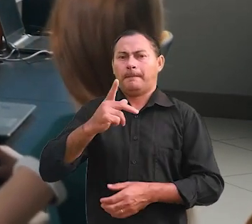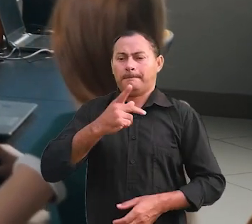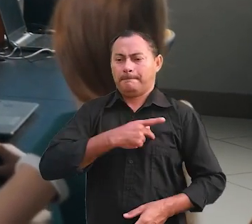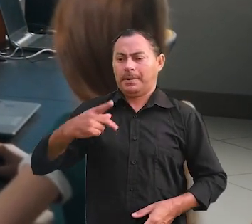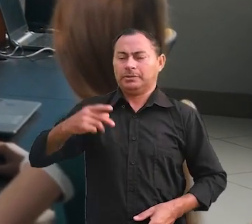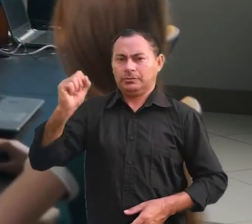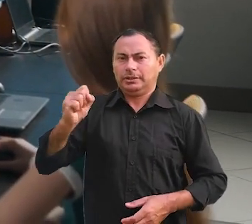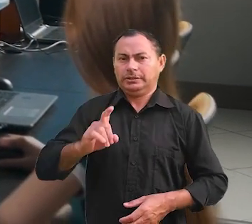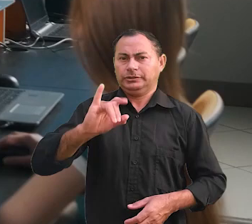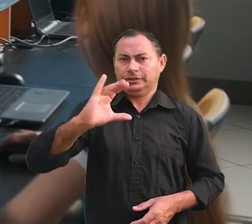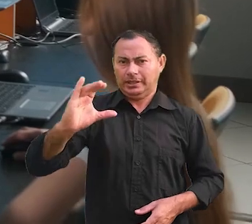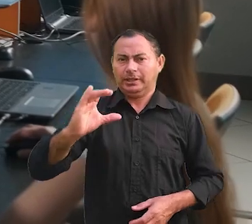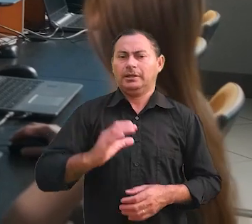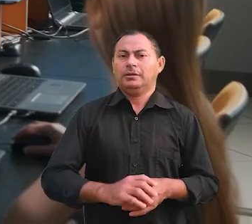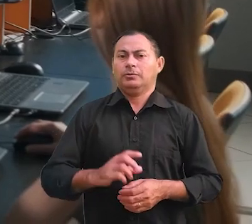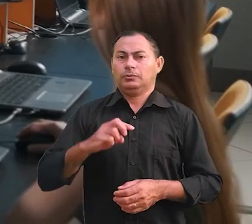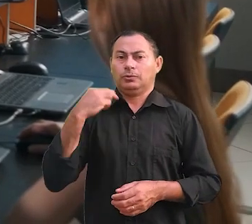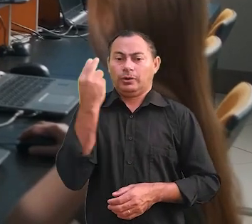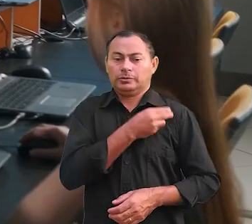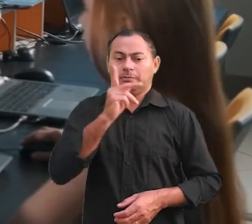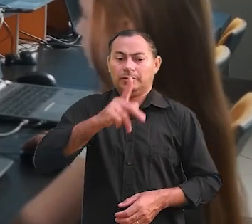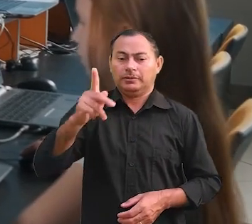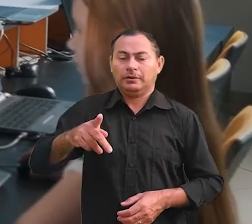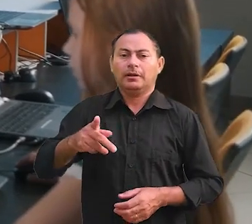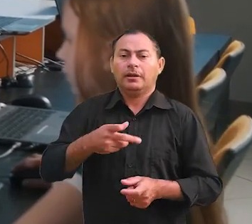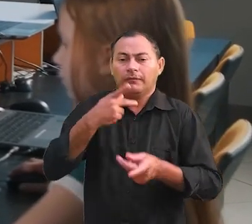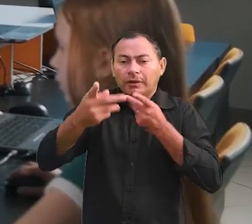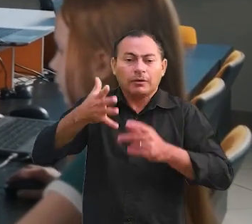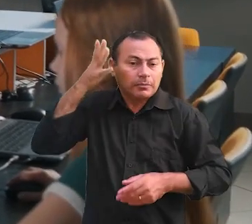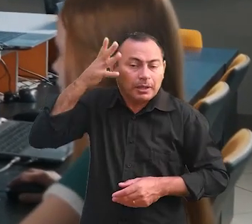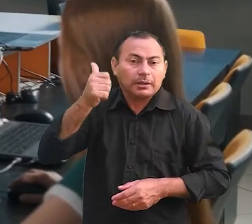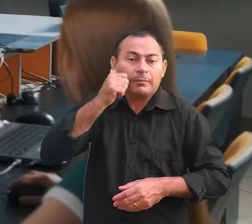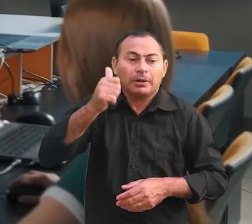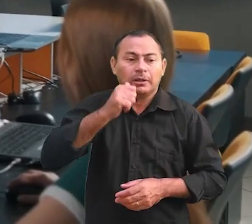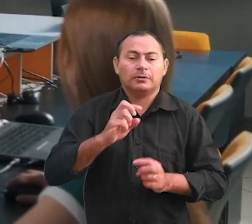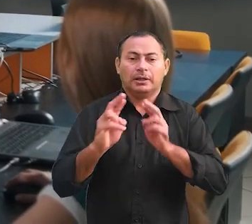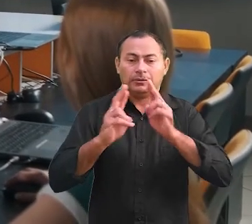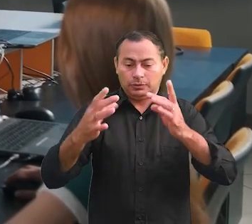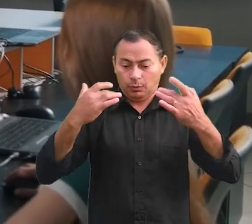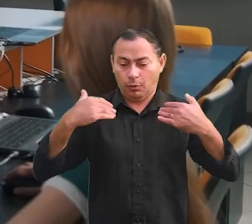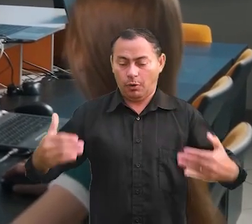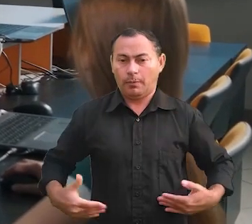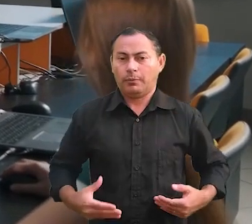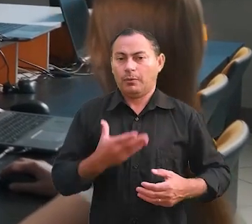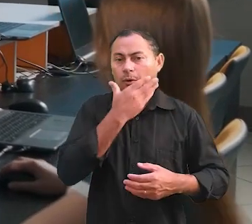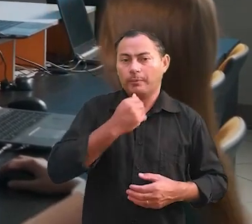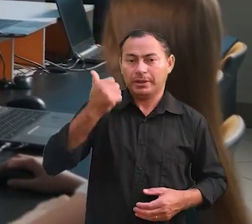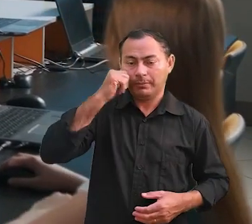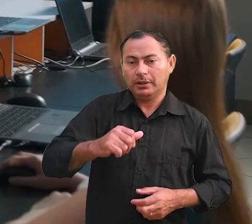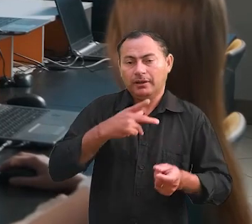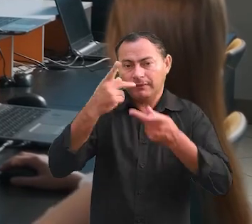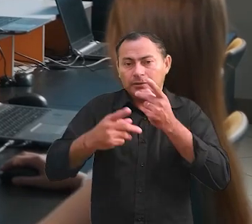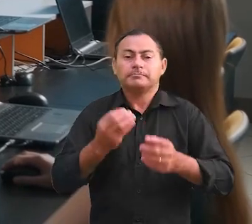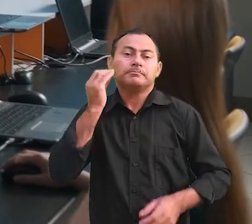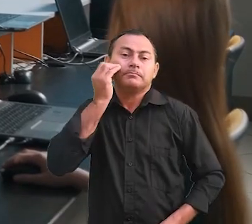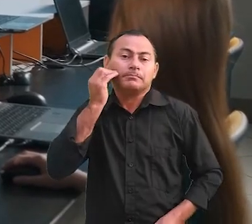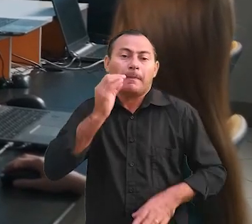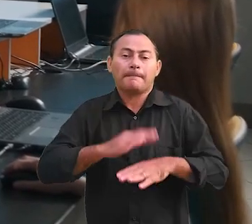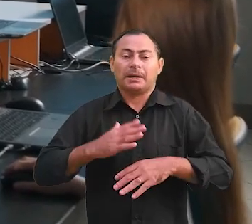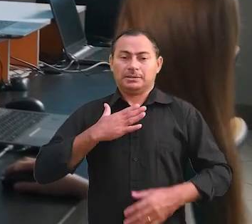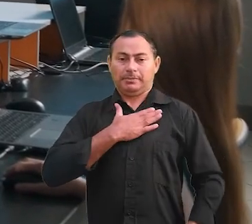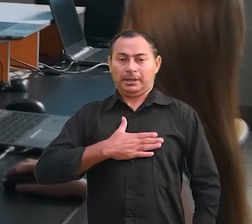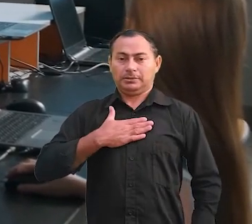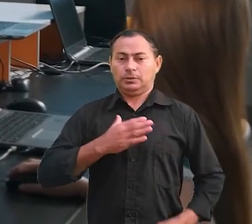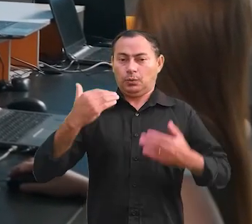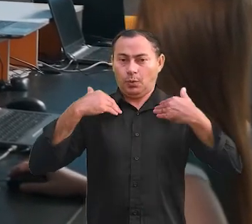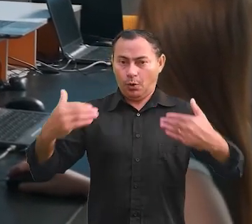curvatura nosso professor diz uma palestra para mulheres sobre o relacionamento físico entre o homem EA mulher e diz que essa é a